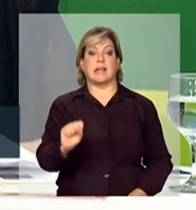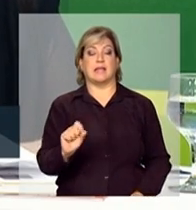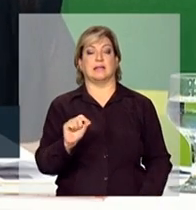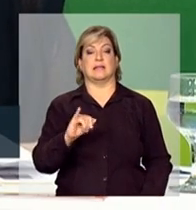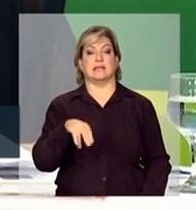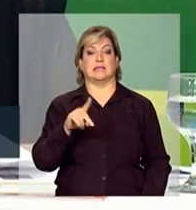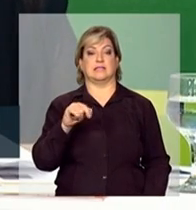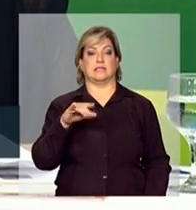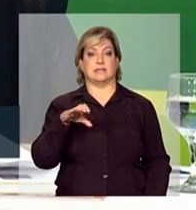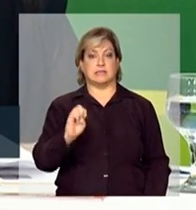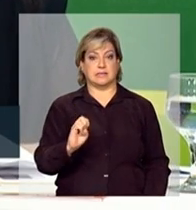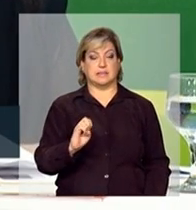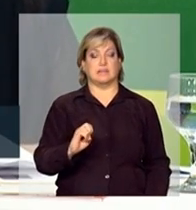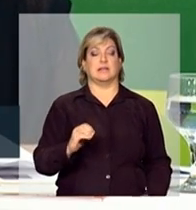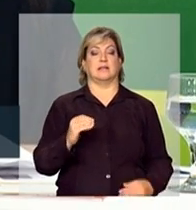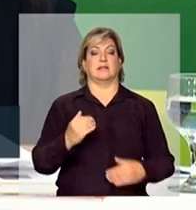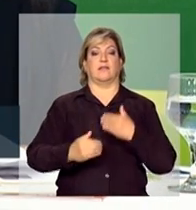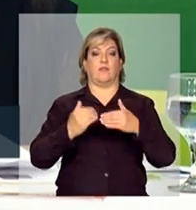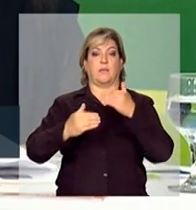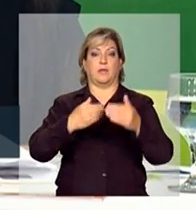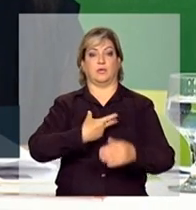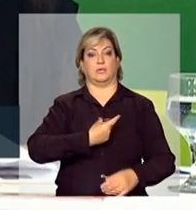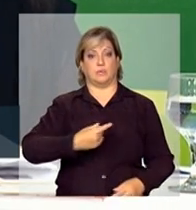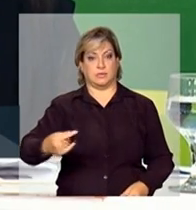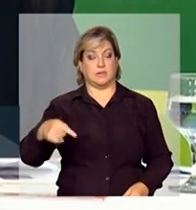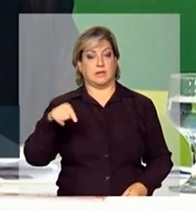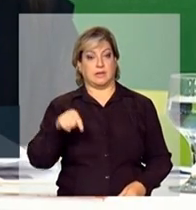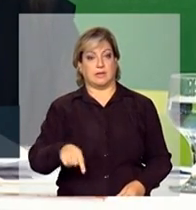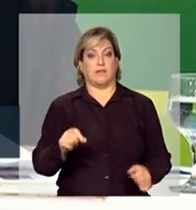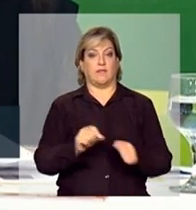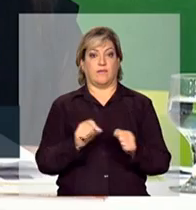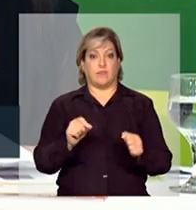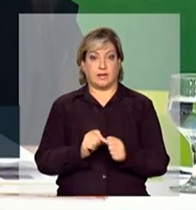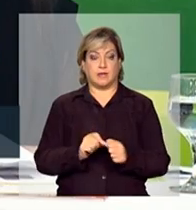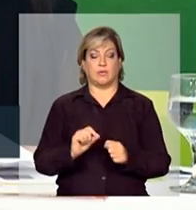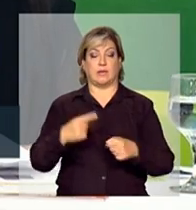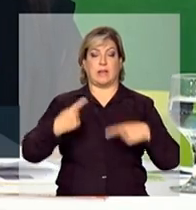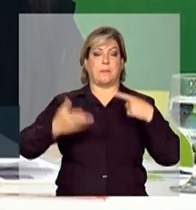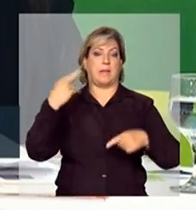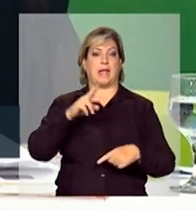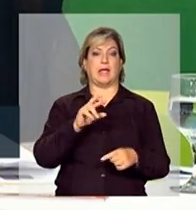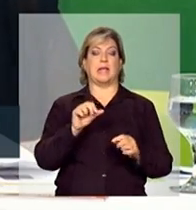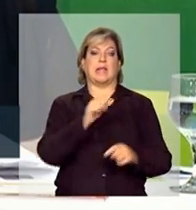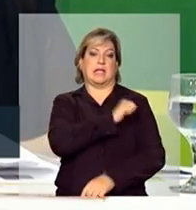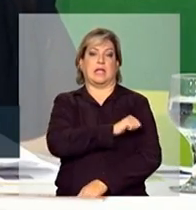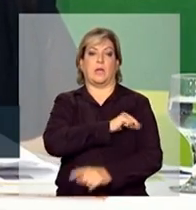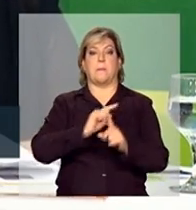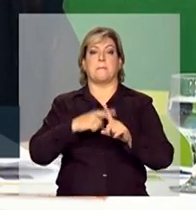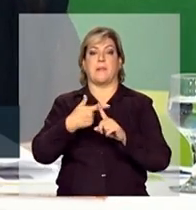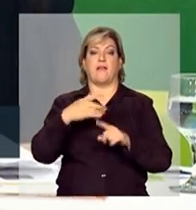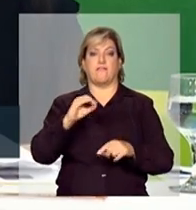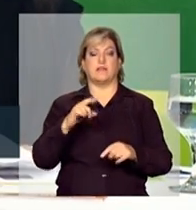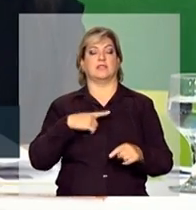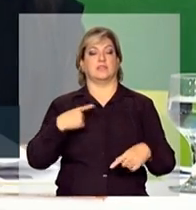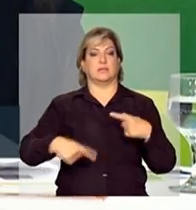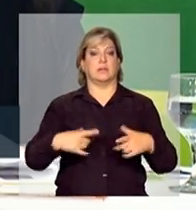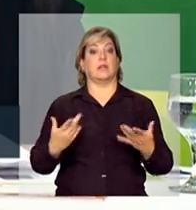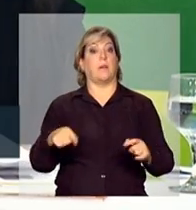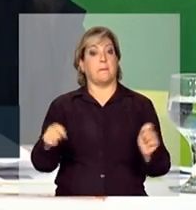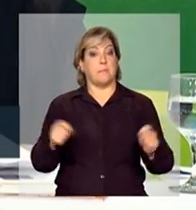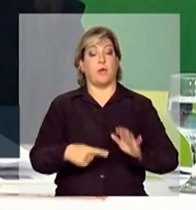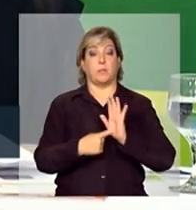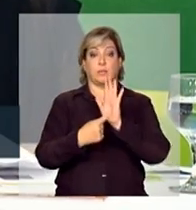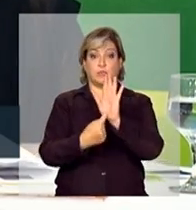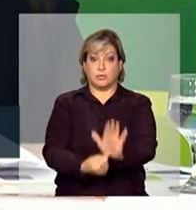índice de desenvolvimento sustentável construído a partir do debate da Rio +20 que eu acho que pode apontar na recuperação